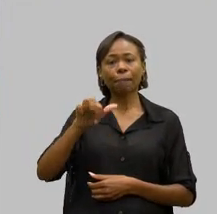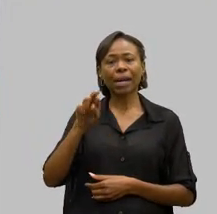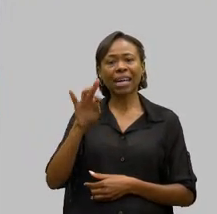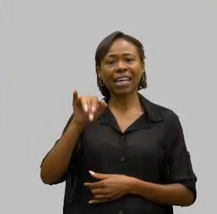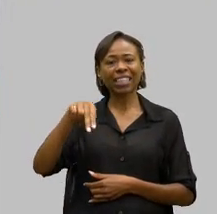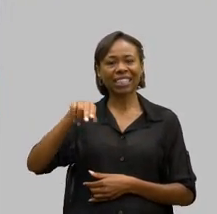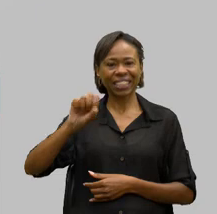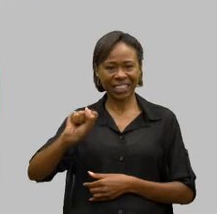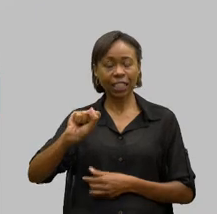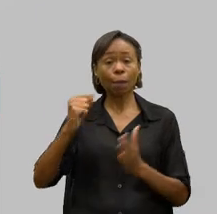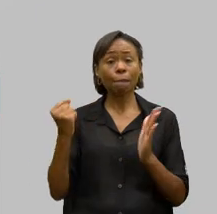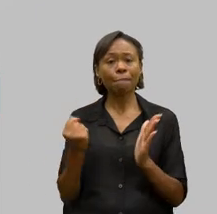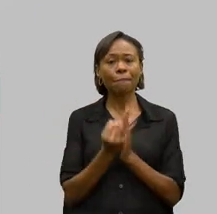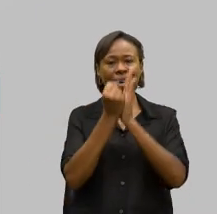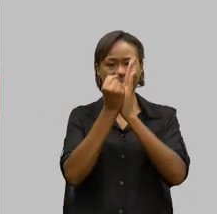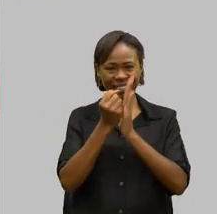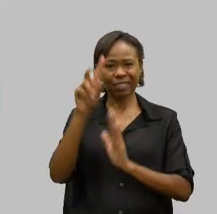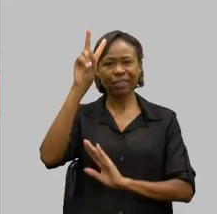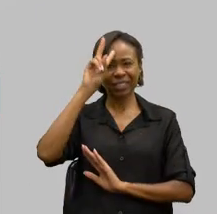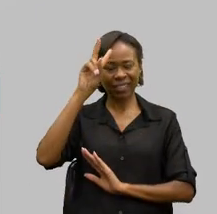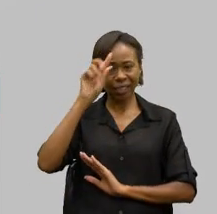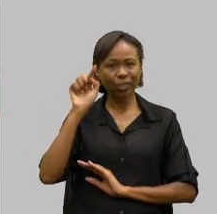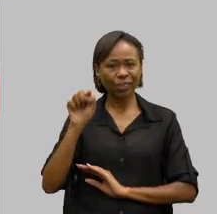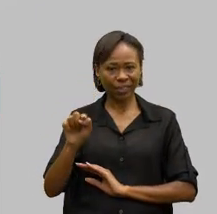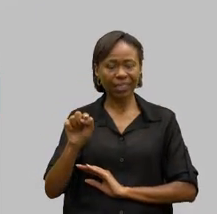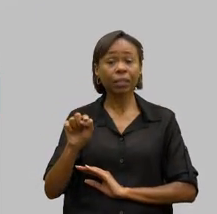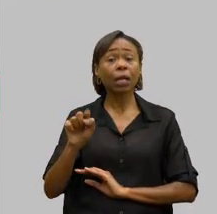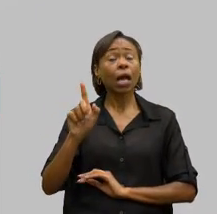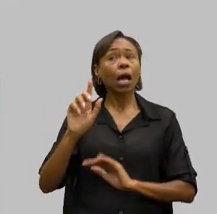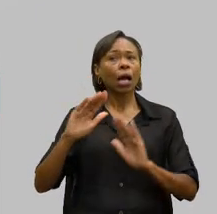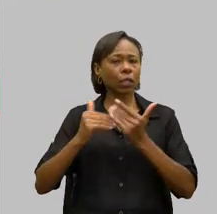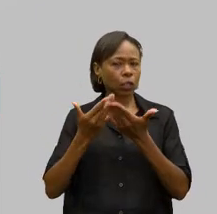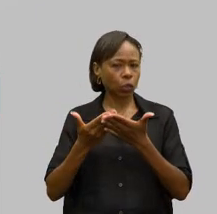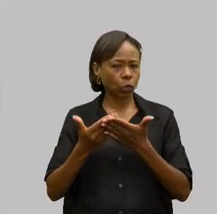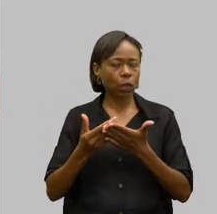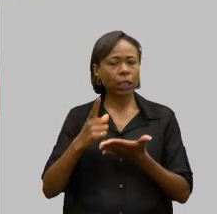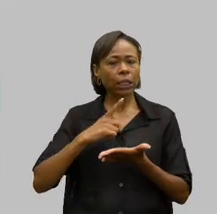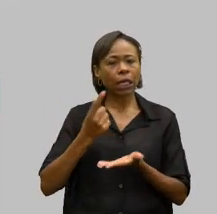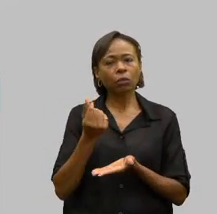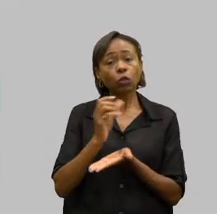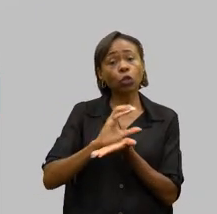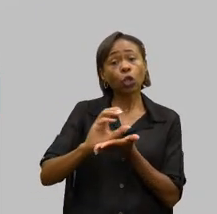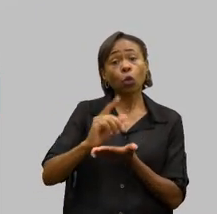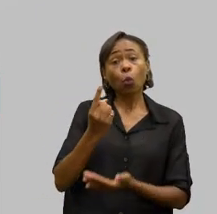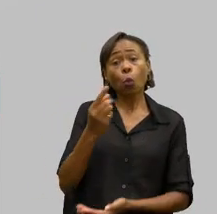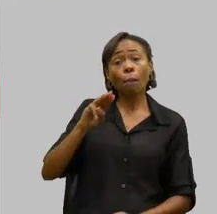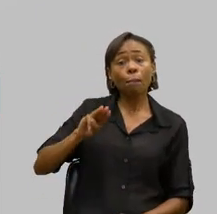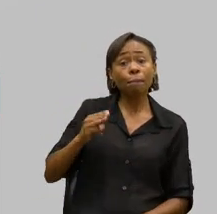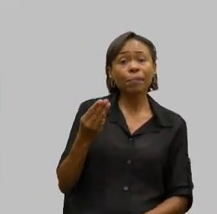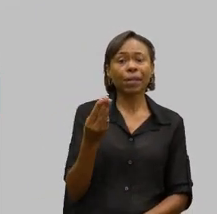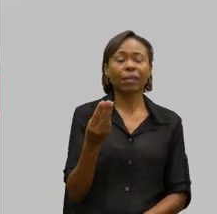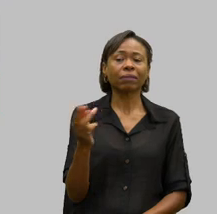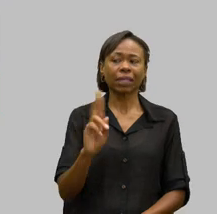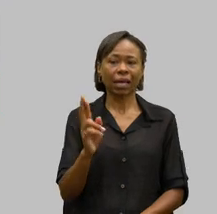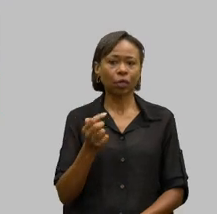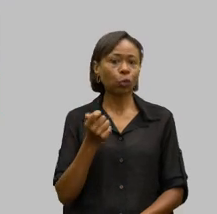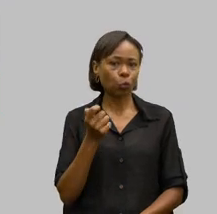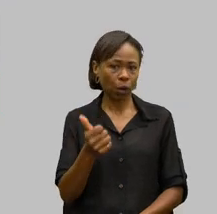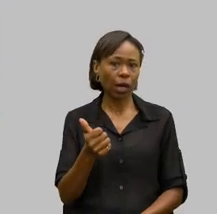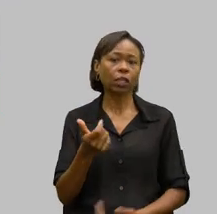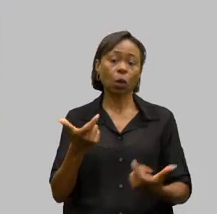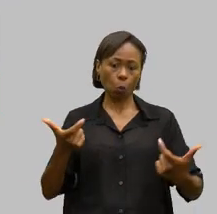tombada pelo patrimônio histórico e esta escola está tendo investimento de quase um milhão de reais, inclusive com a quadra também.